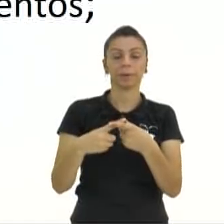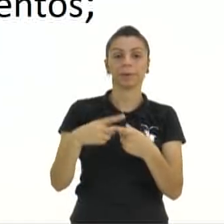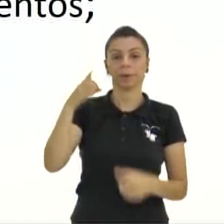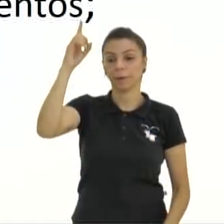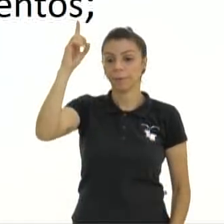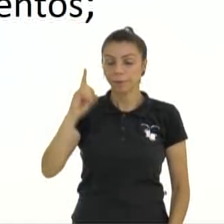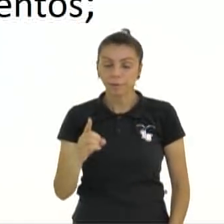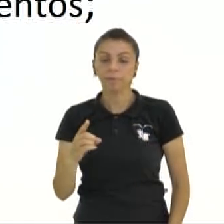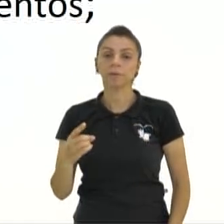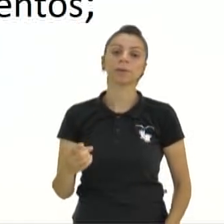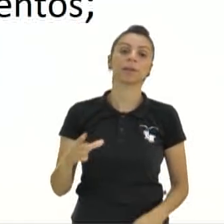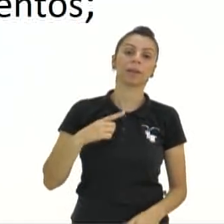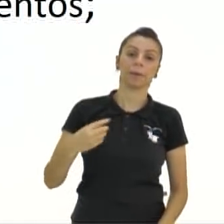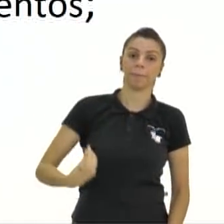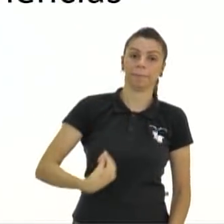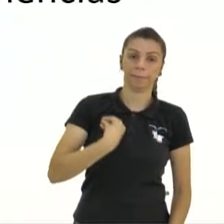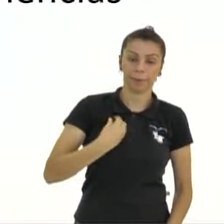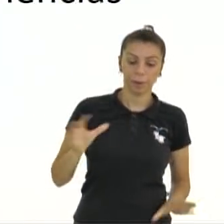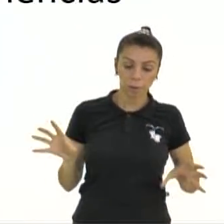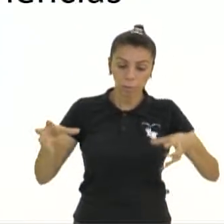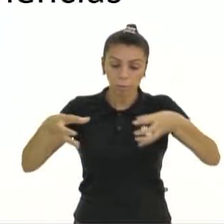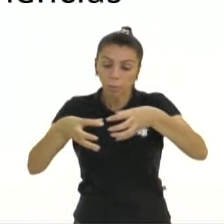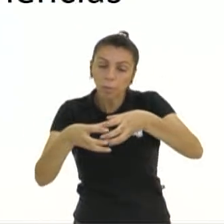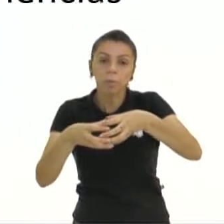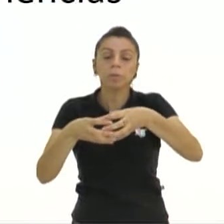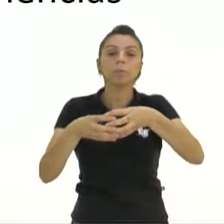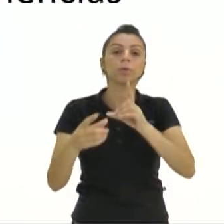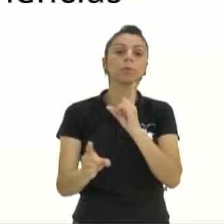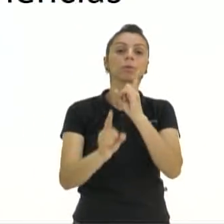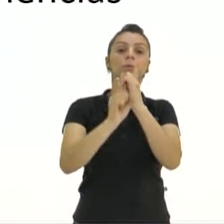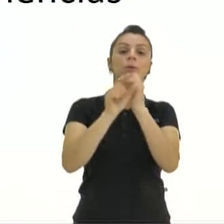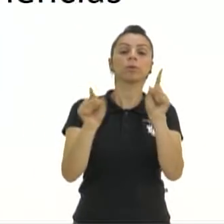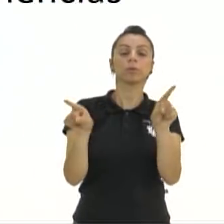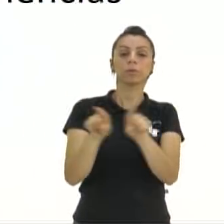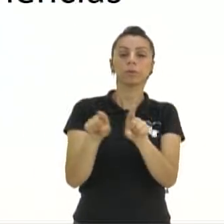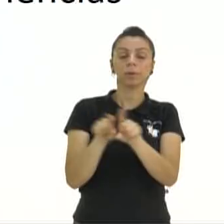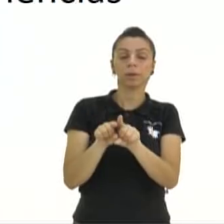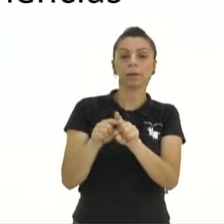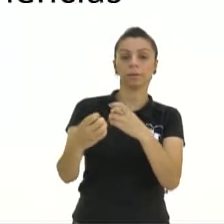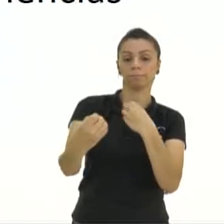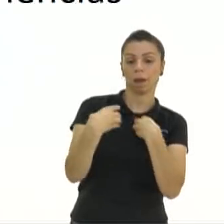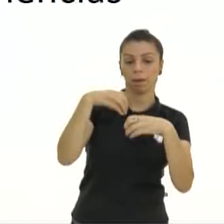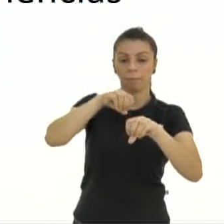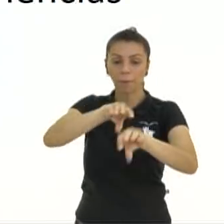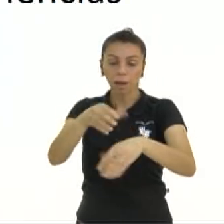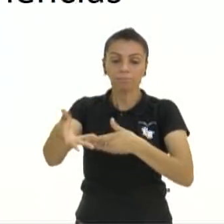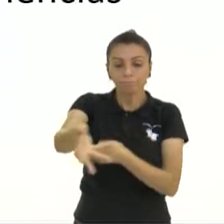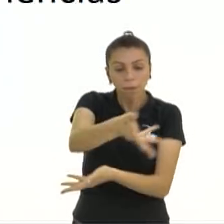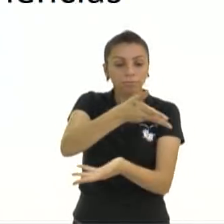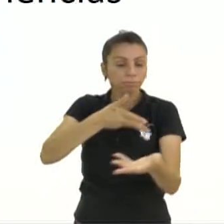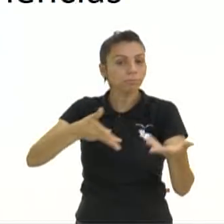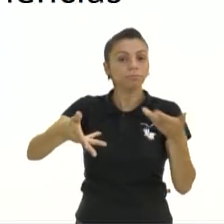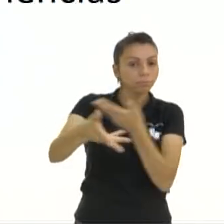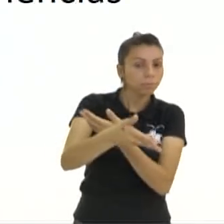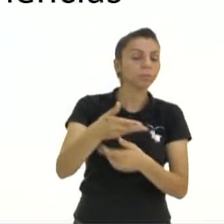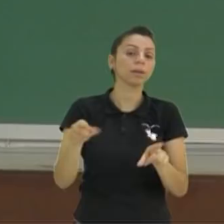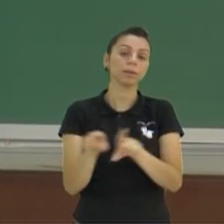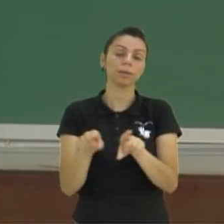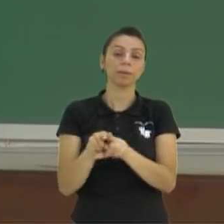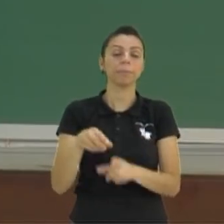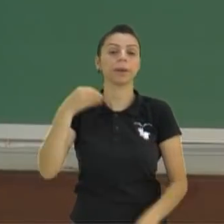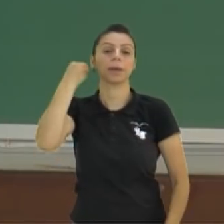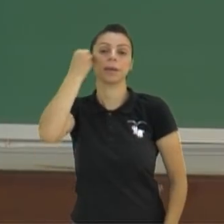o grupo encontre orientações e ensinamentos. Mas também para atualizar a experiência, porque você lembra o que aconteceu